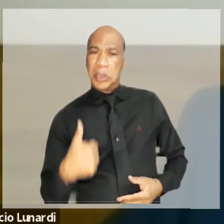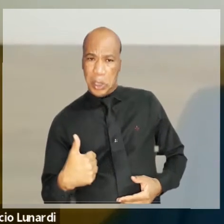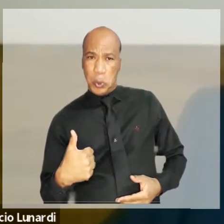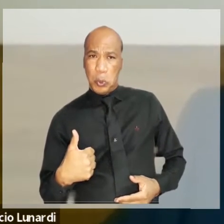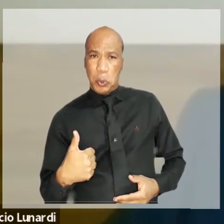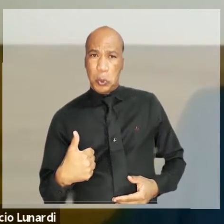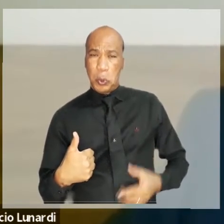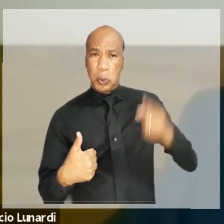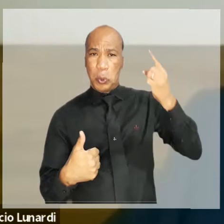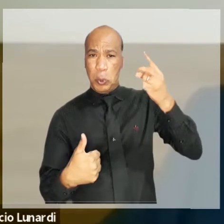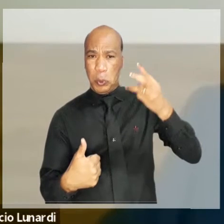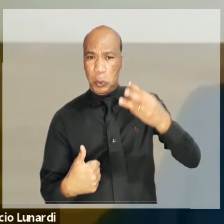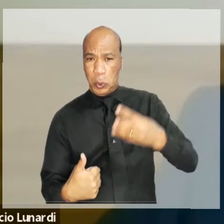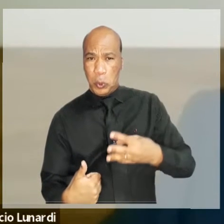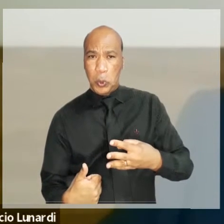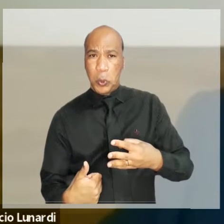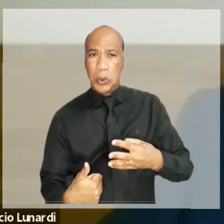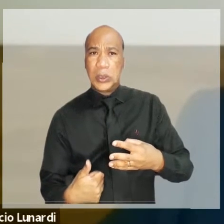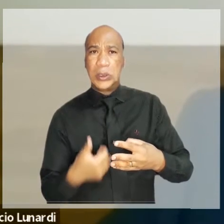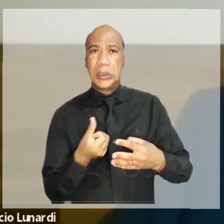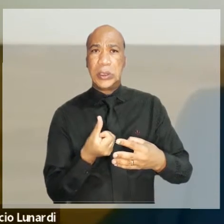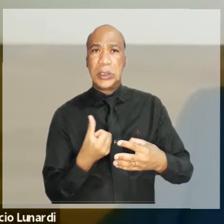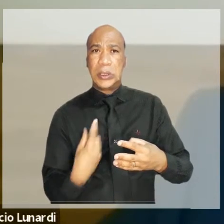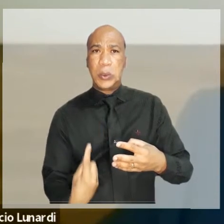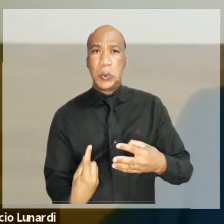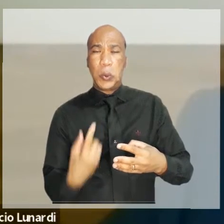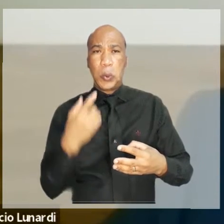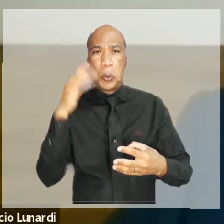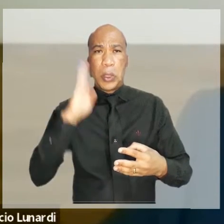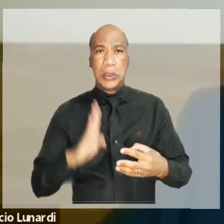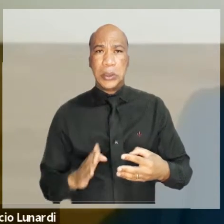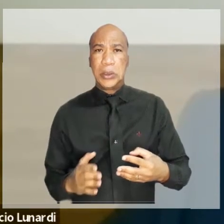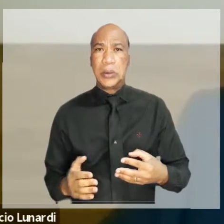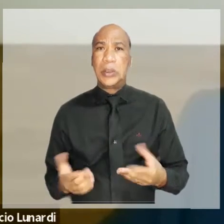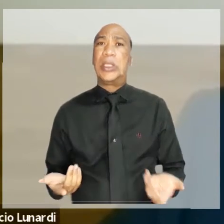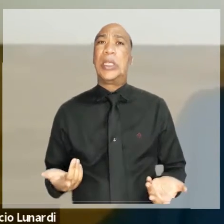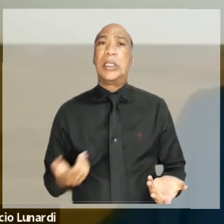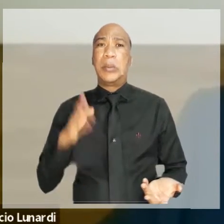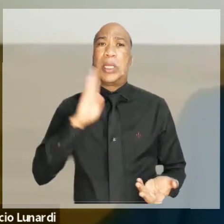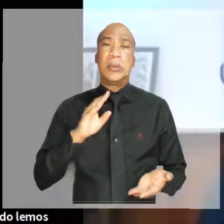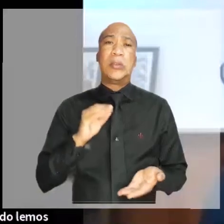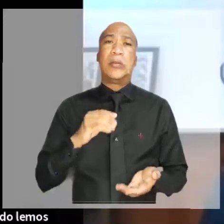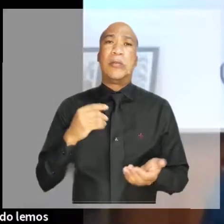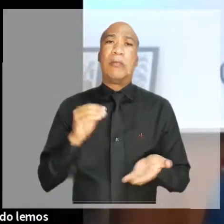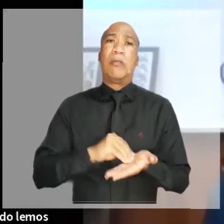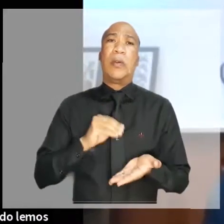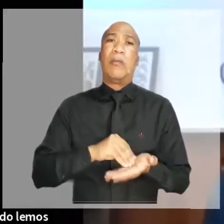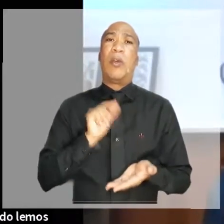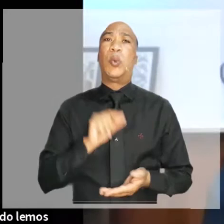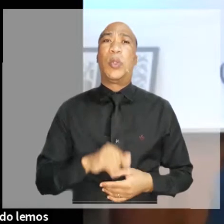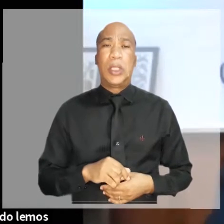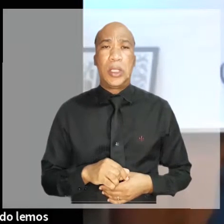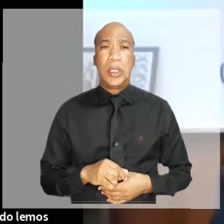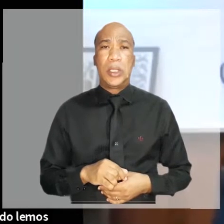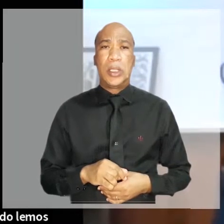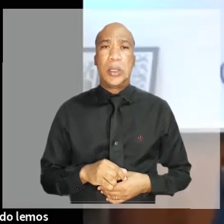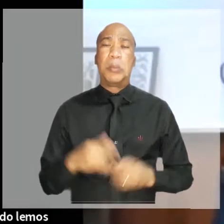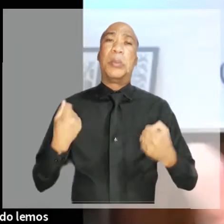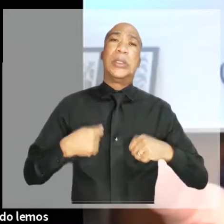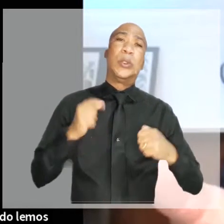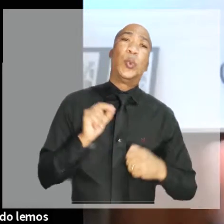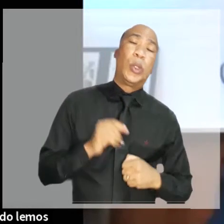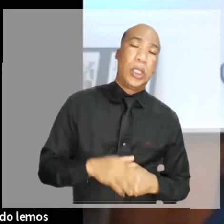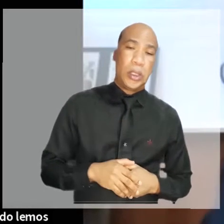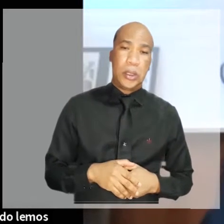gente poderia fazer no Brasil para tentar melhorar, né, o nosso desempenho nesse ranking? Com certeza, doutor Fabrício, e até aproveitando